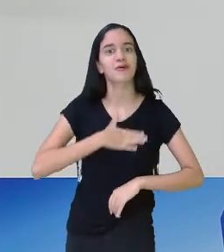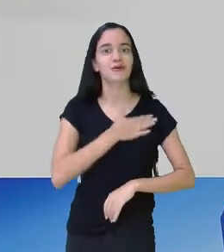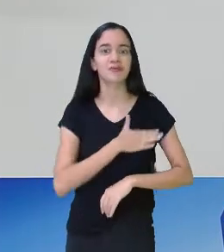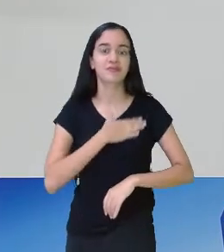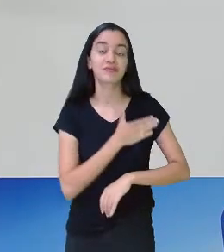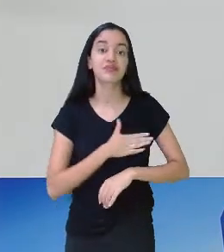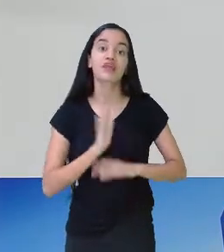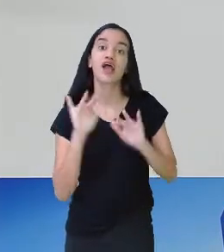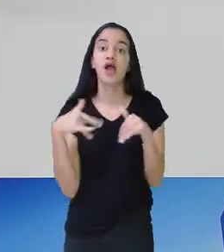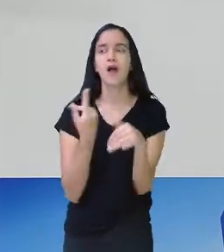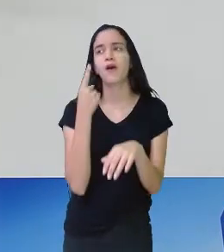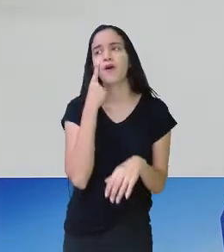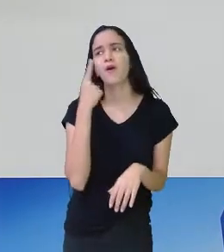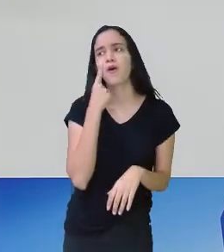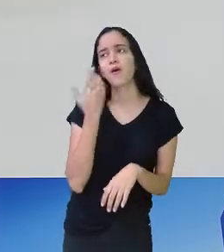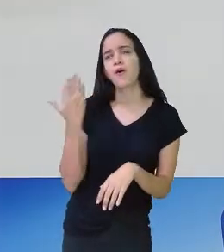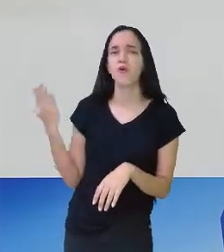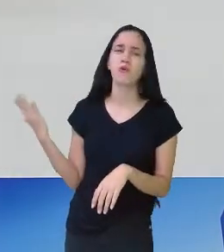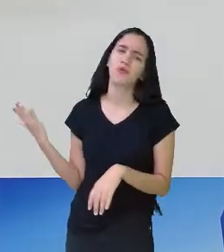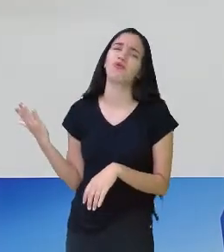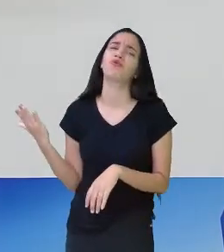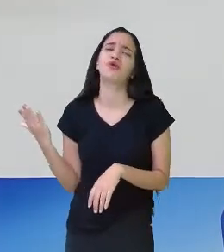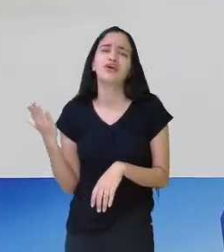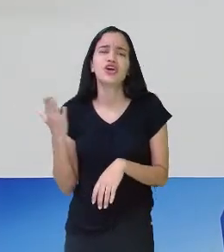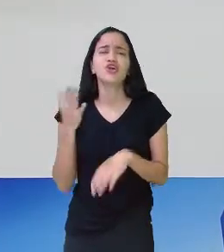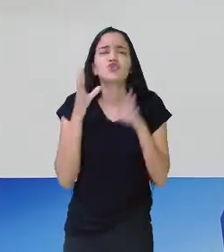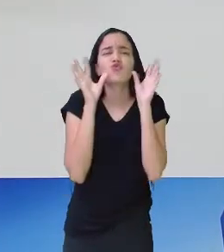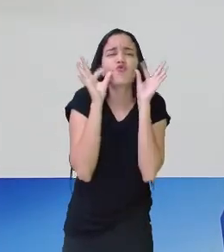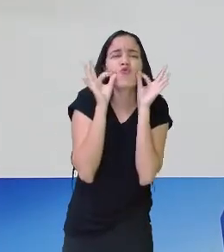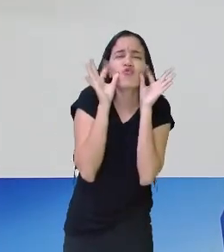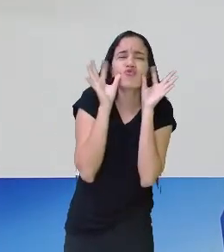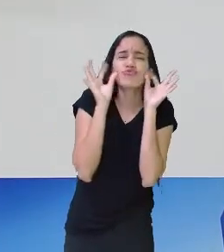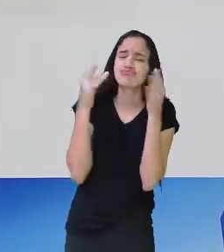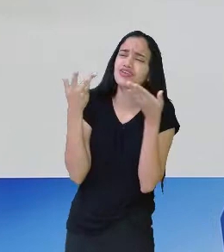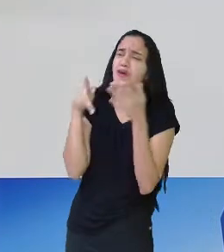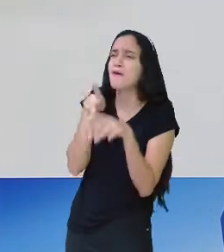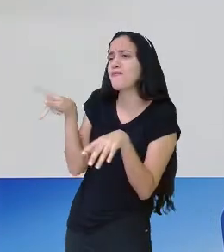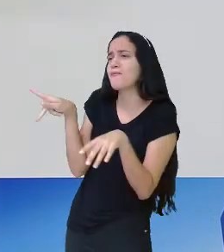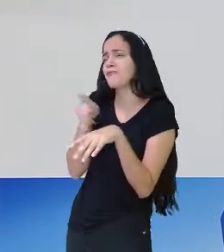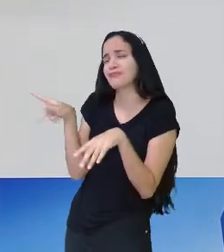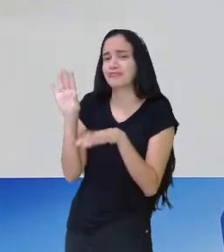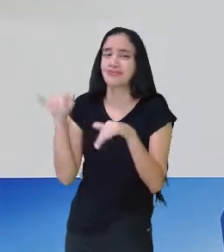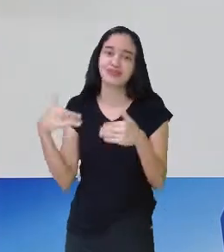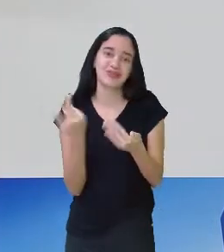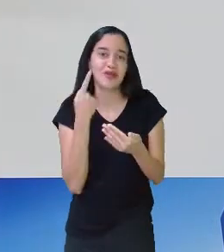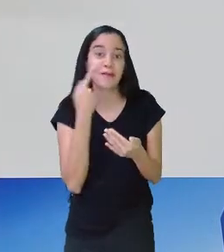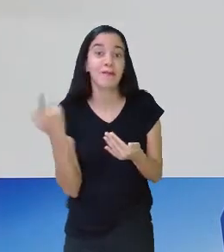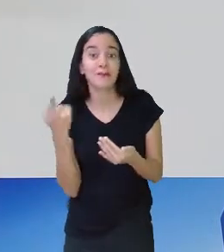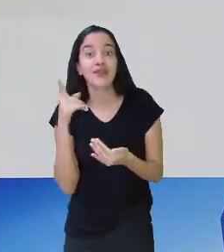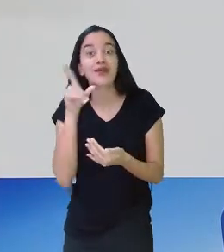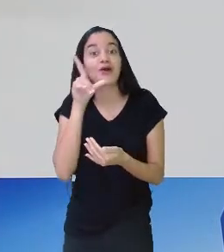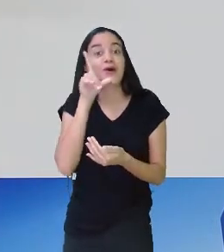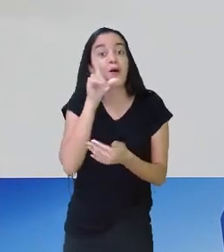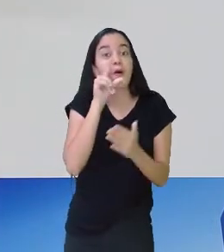bastante. E olha que coisa mais fofinha, professora Márcia. Um